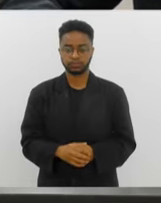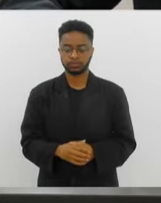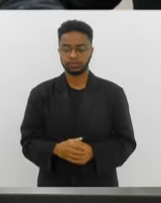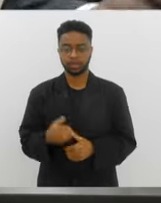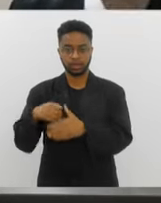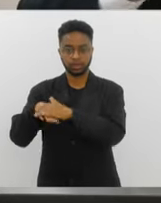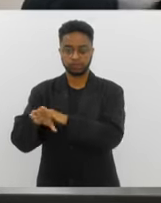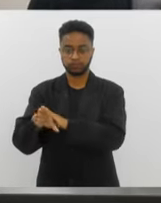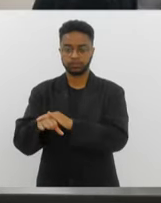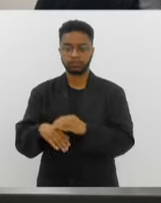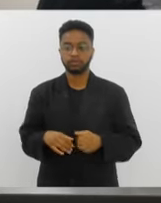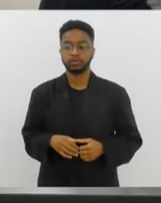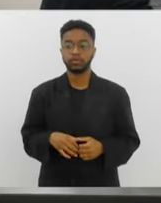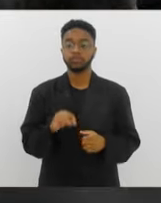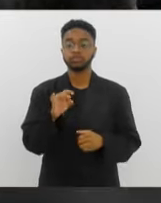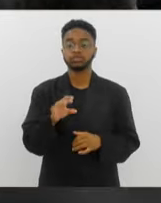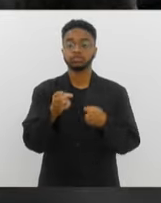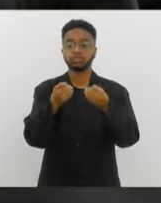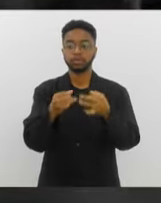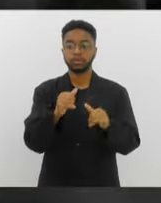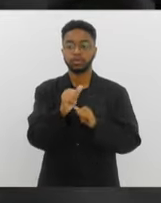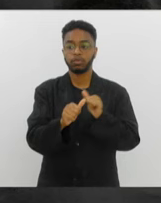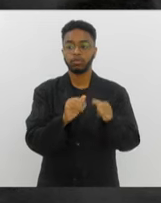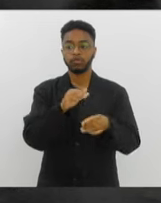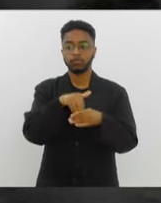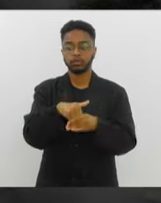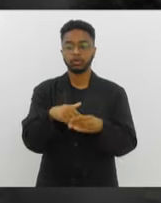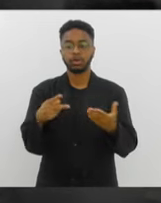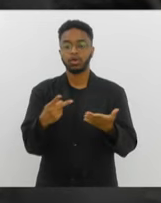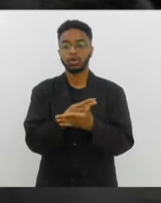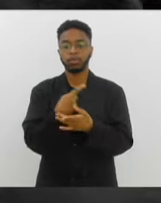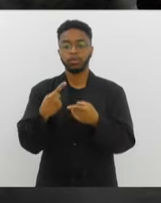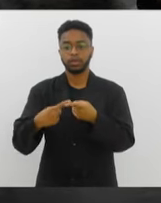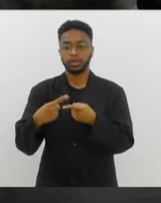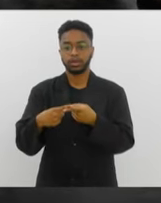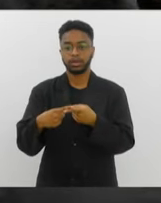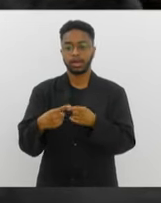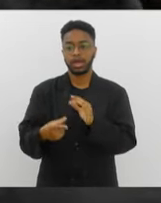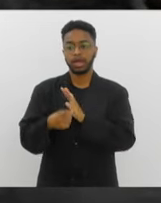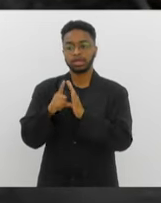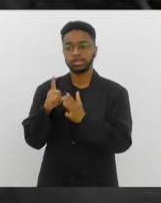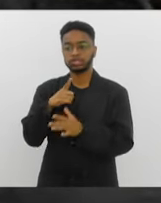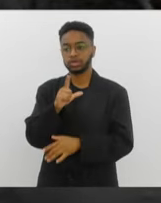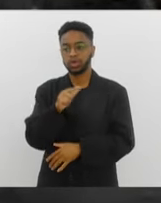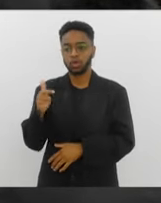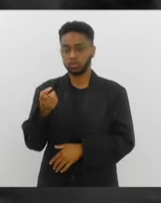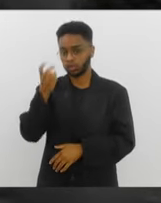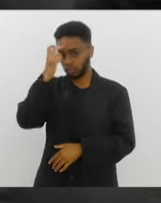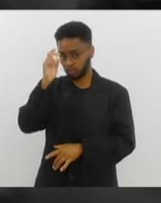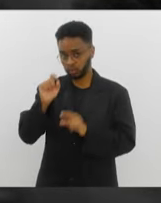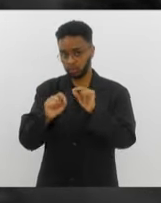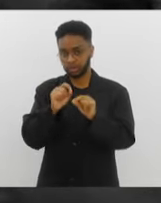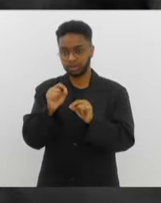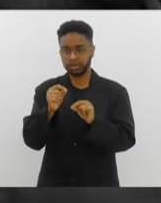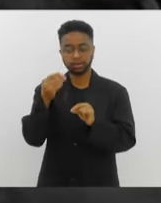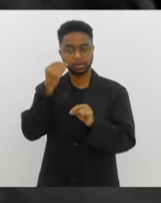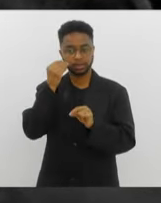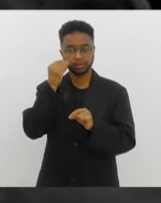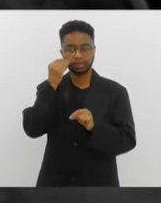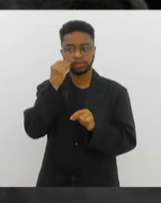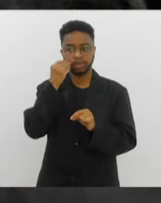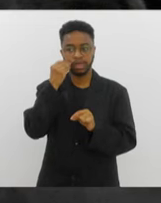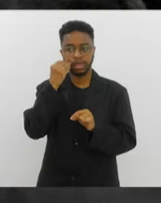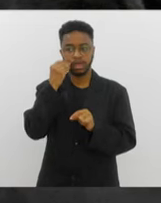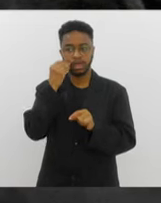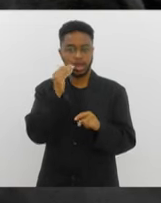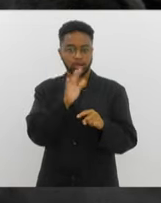deputado doutor Serginho, essas mudanças de voto se dão porque nós tínhamos uma outra cultura aqui na CCJ de prestigiar perfeito. Os votos